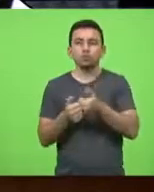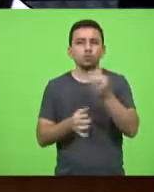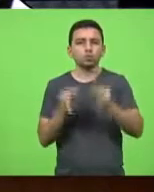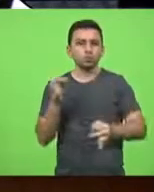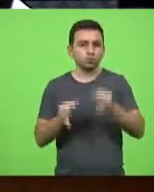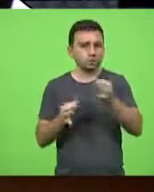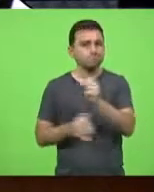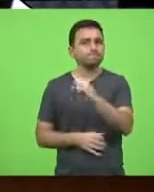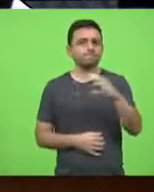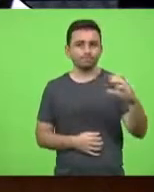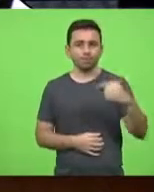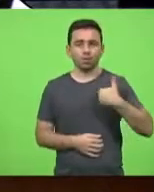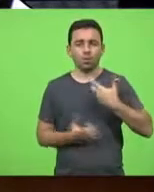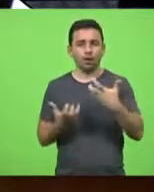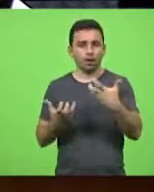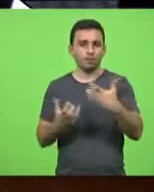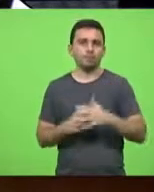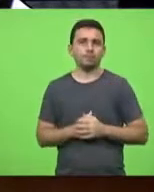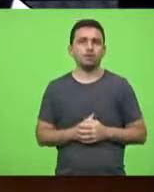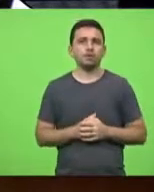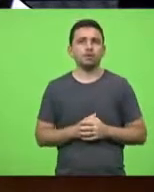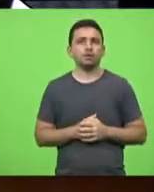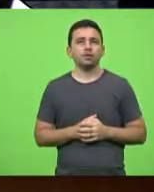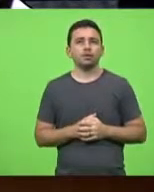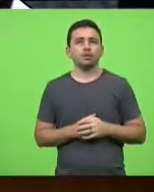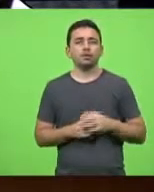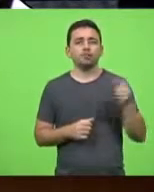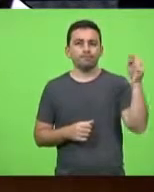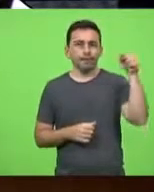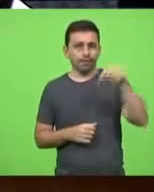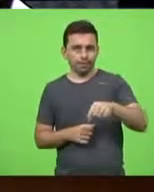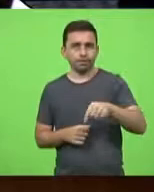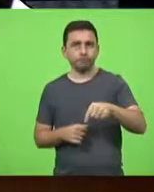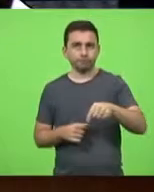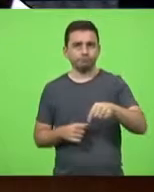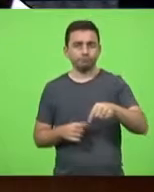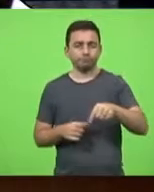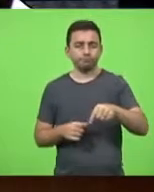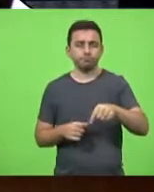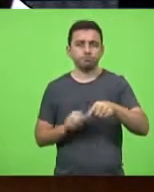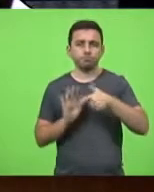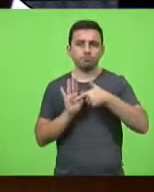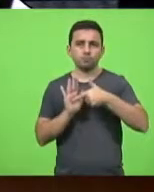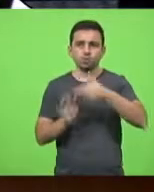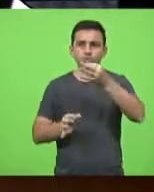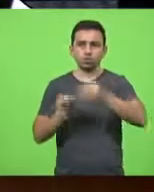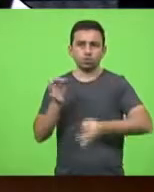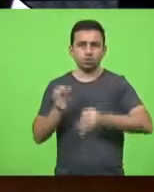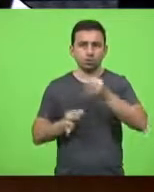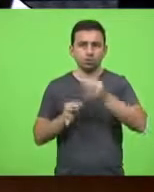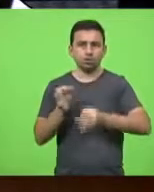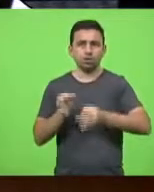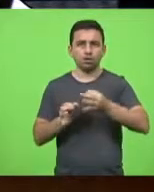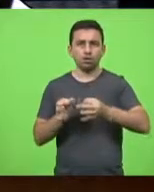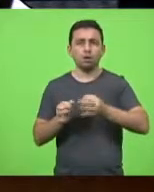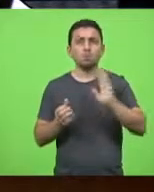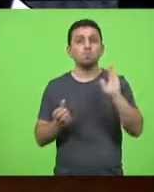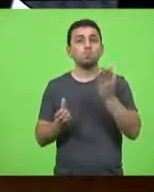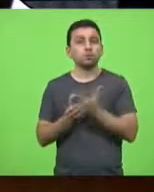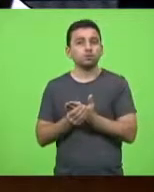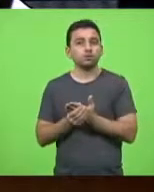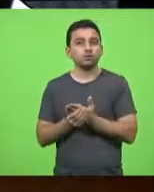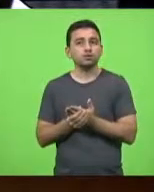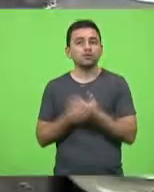Catarina, que venha a esse palco para julgar um processo